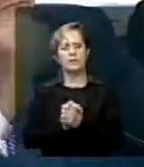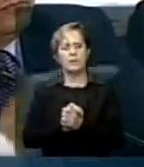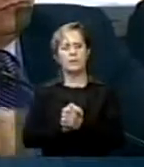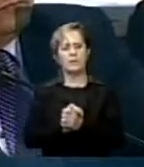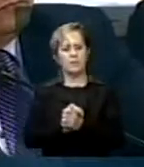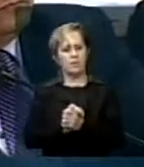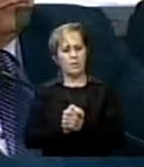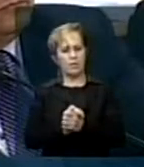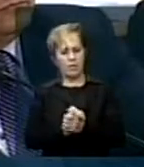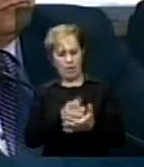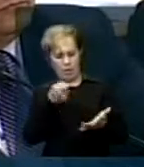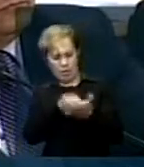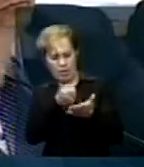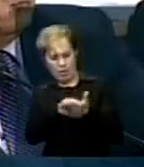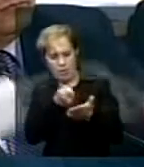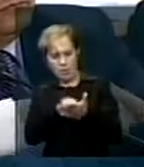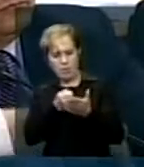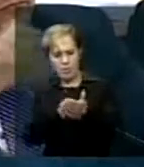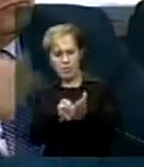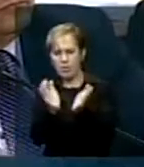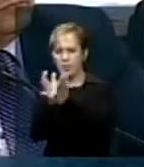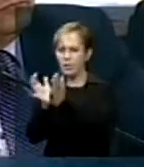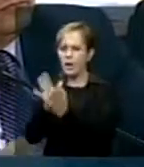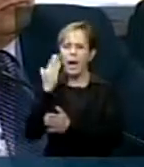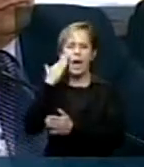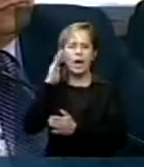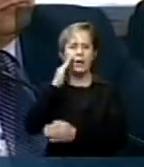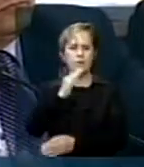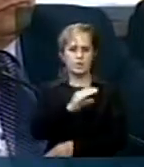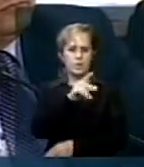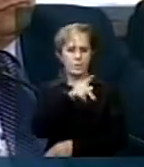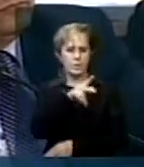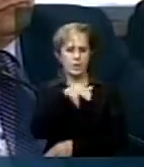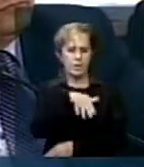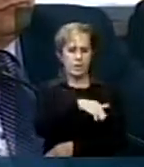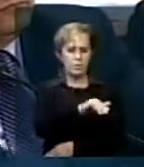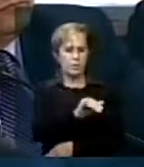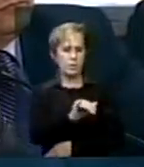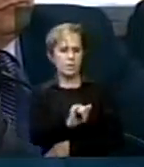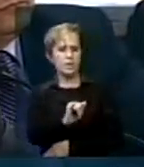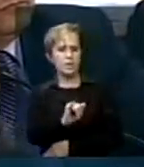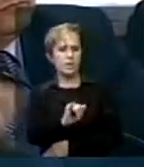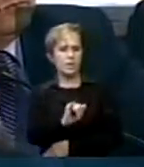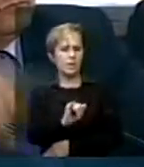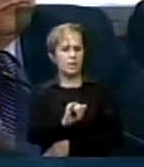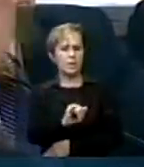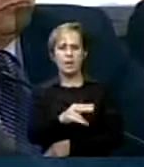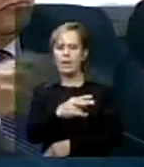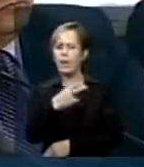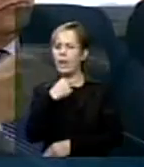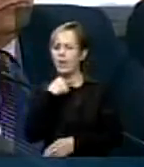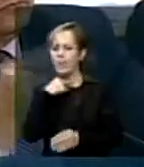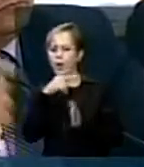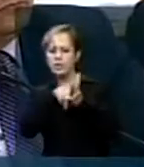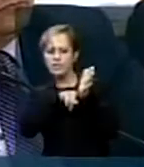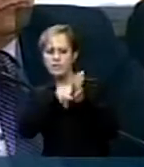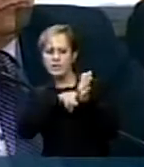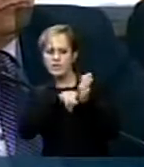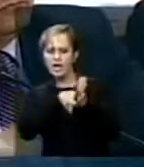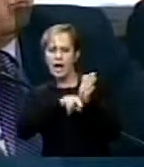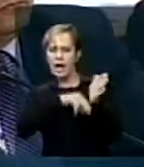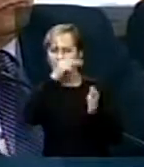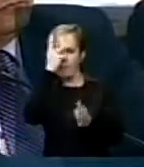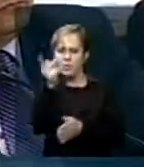Investir naqueles que entendem que uma comissão parlamentar de inquérito não deve investigar quem deve ser